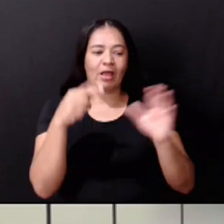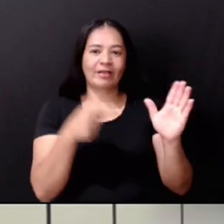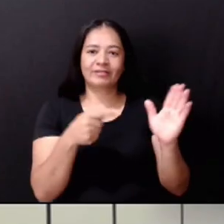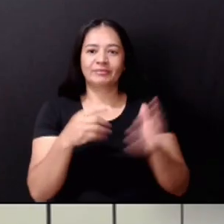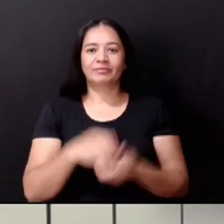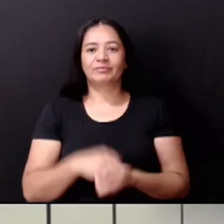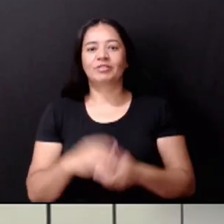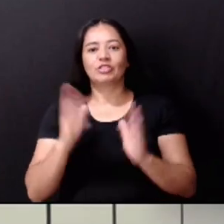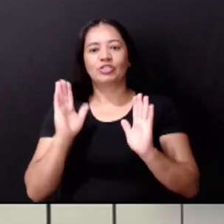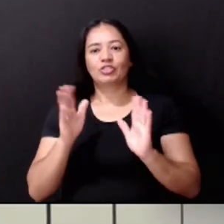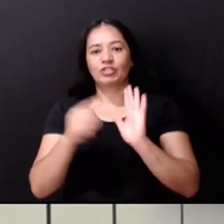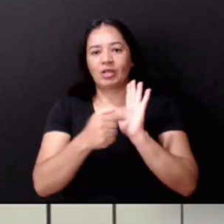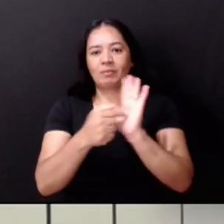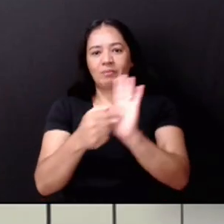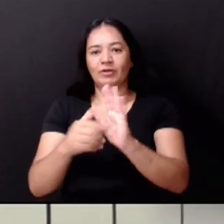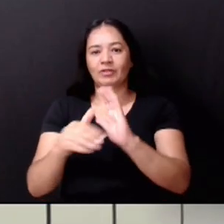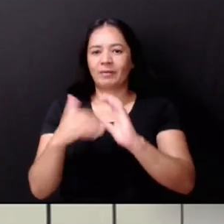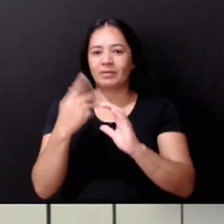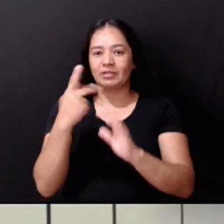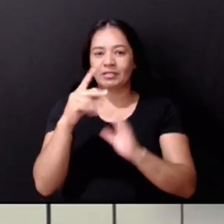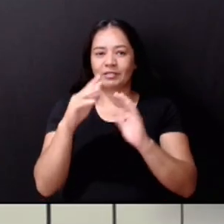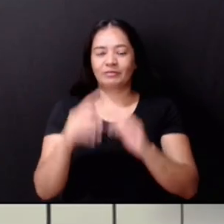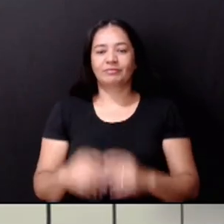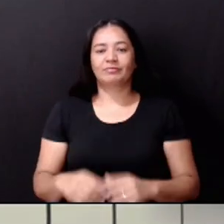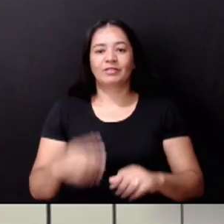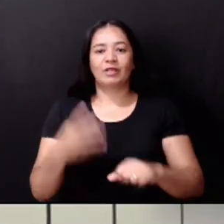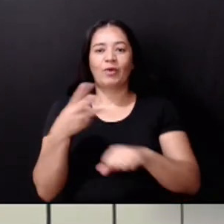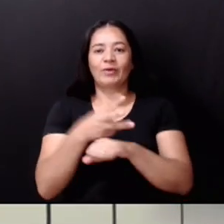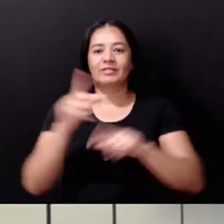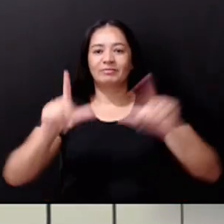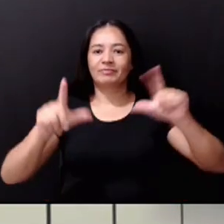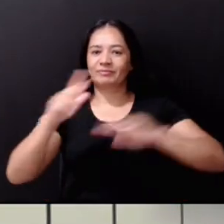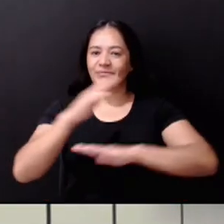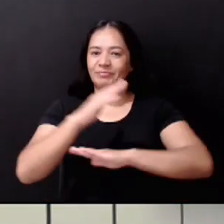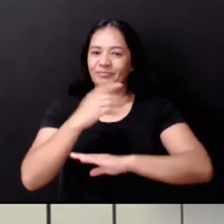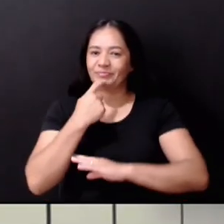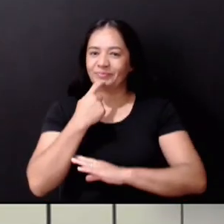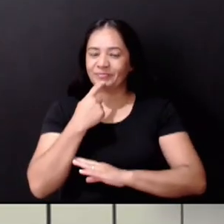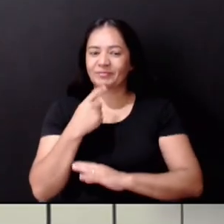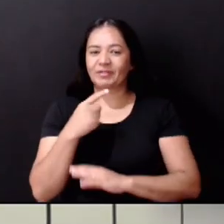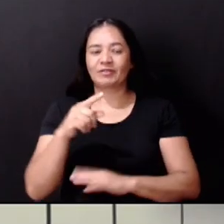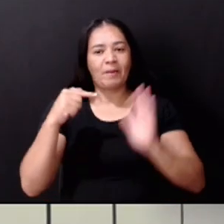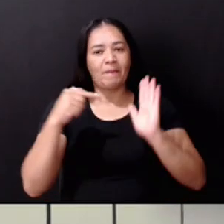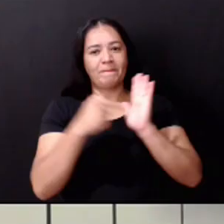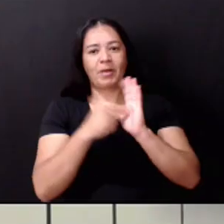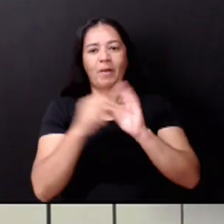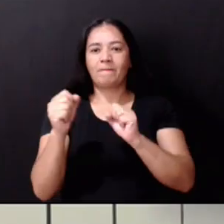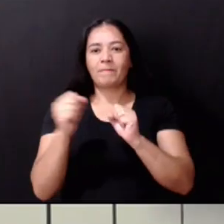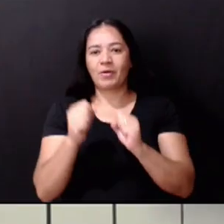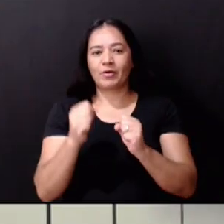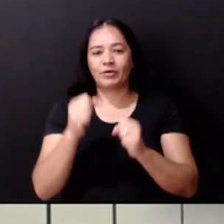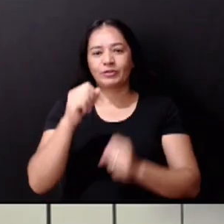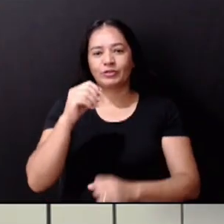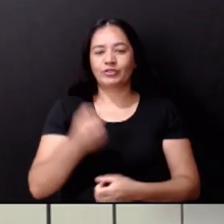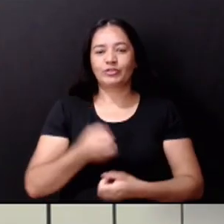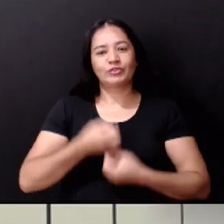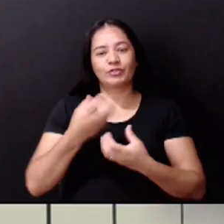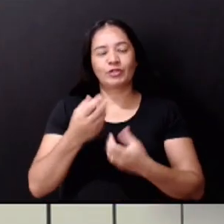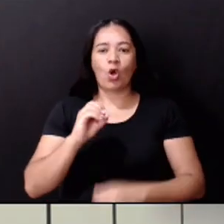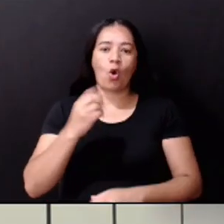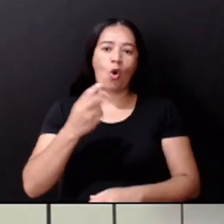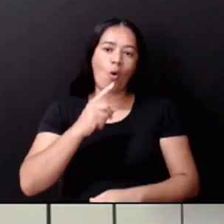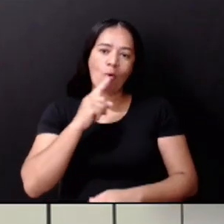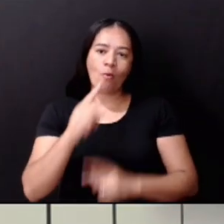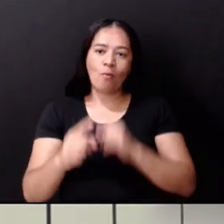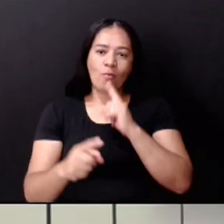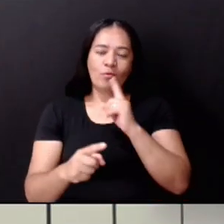uma mensagem na sua tela, o WhatsApp da TV Câmara Campinas. Você aperta e pode mandar o seu elogio, uma crítica construtiva, o que você